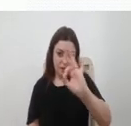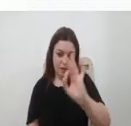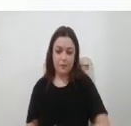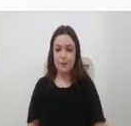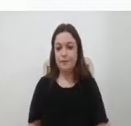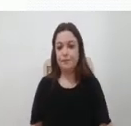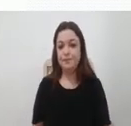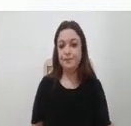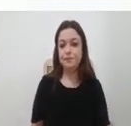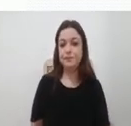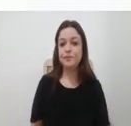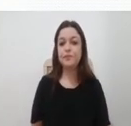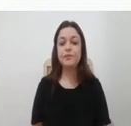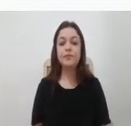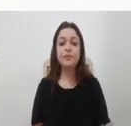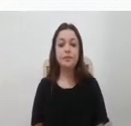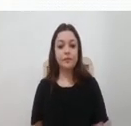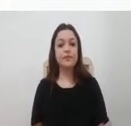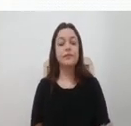animal.